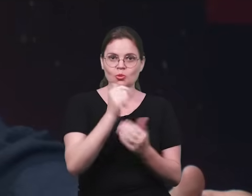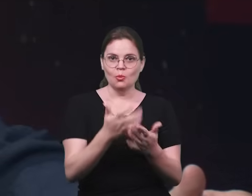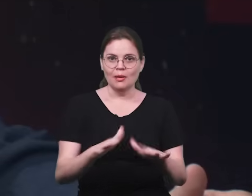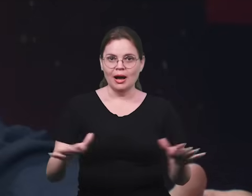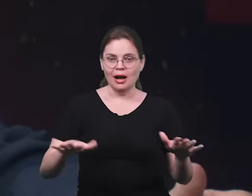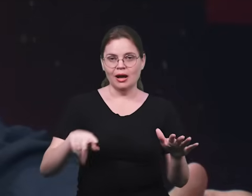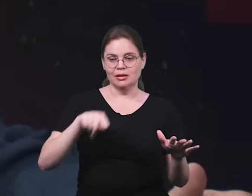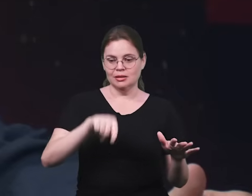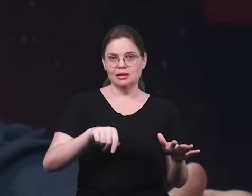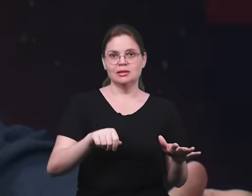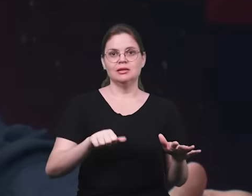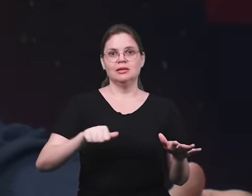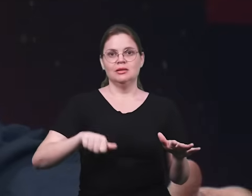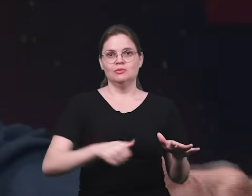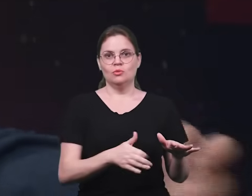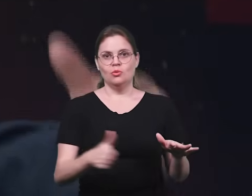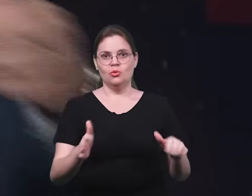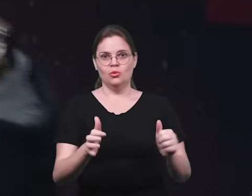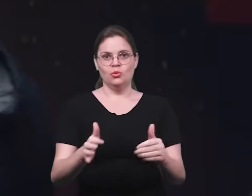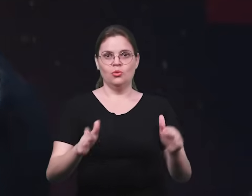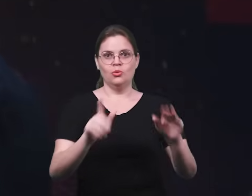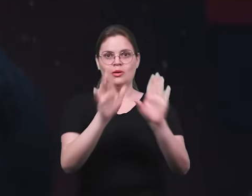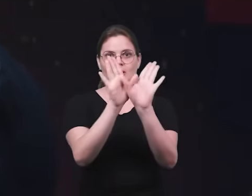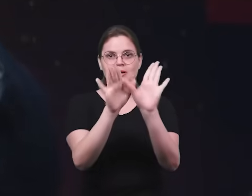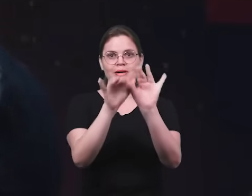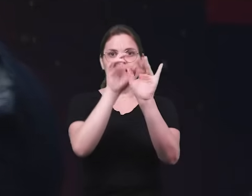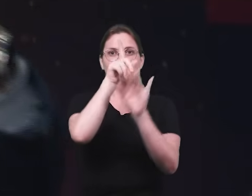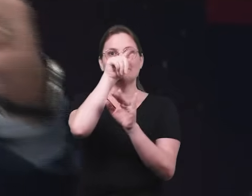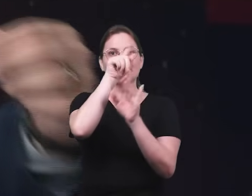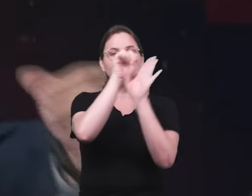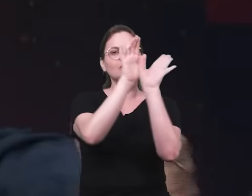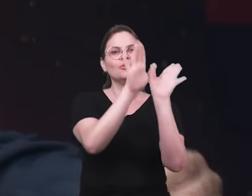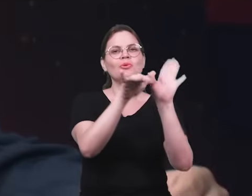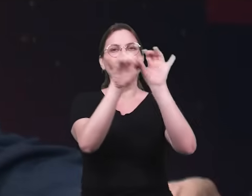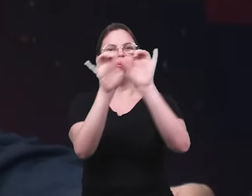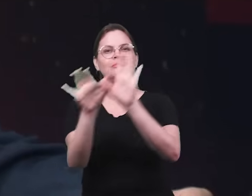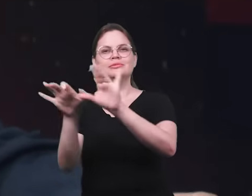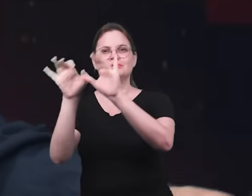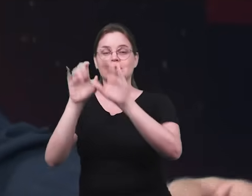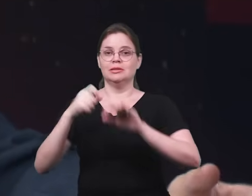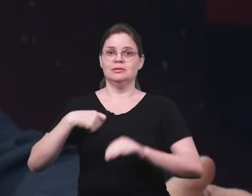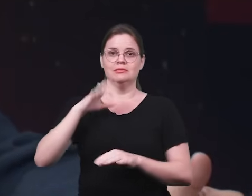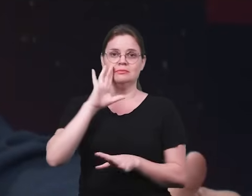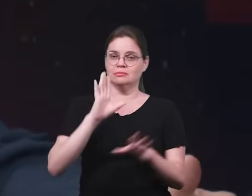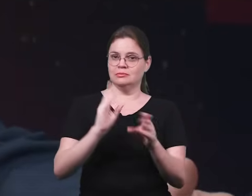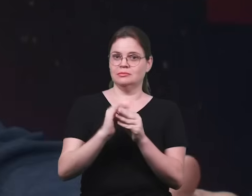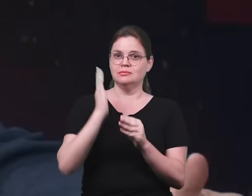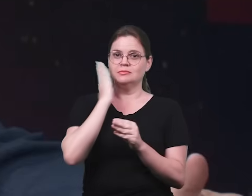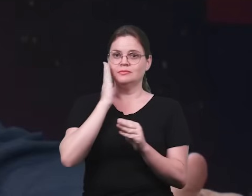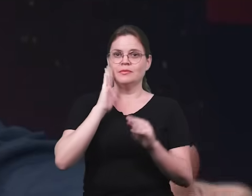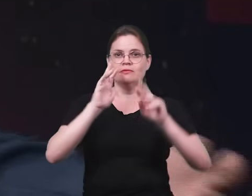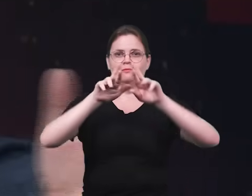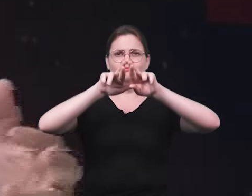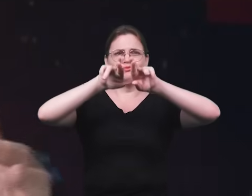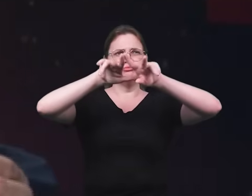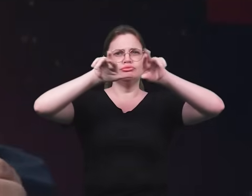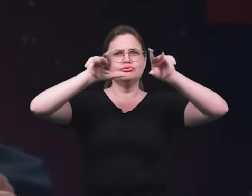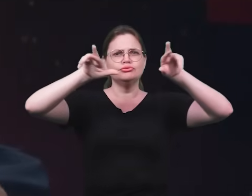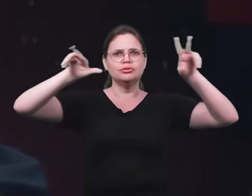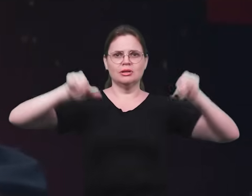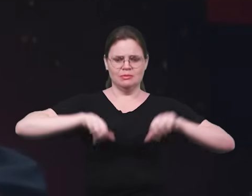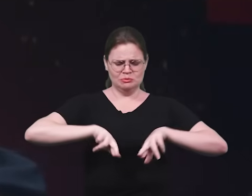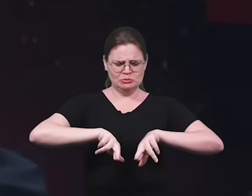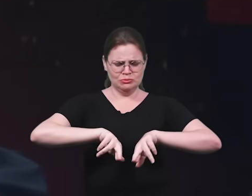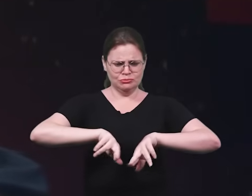produza aqui as aves, e criou as aves. E você vai ver que isso tudo, toda a diversidade que a gente vê